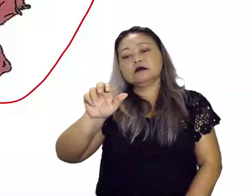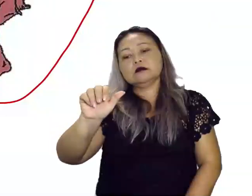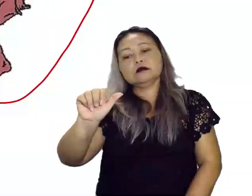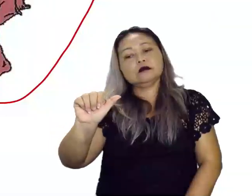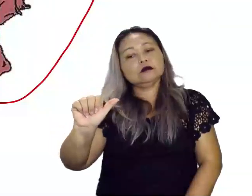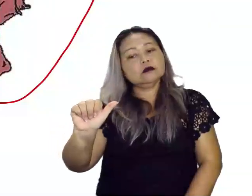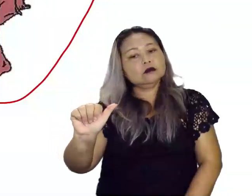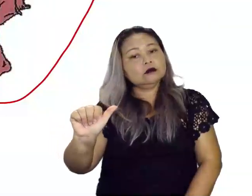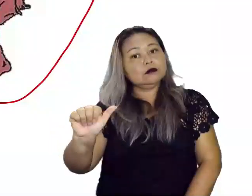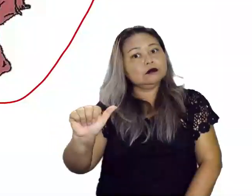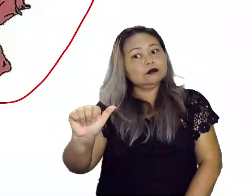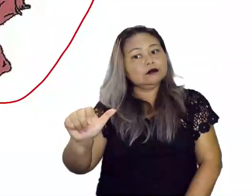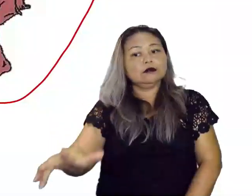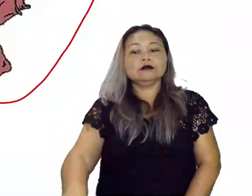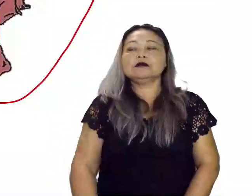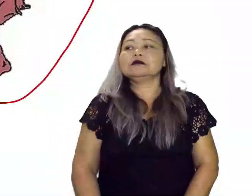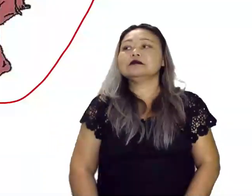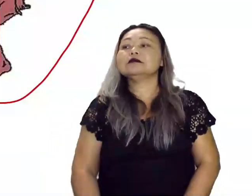Muito legal, né?